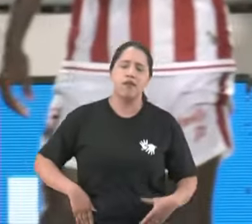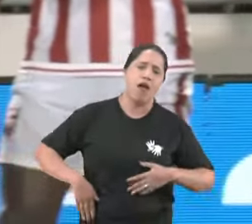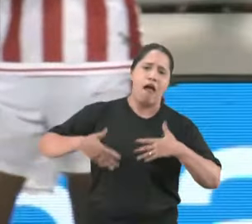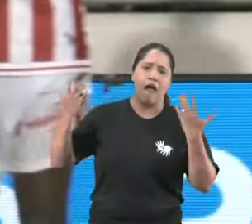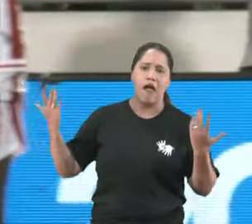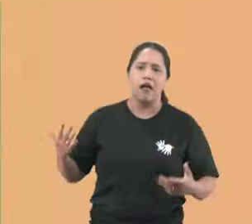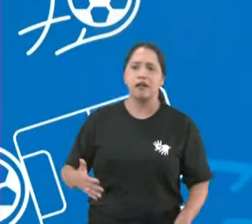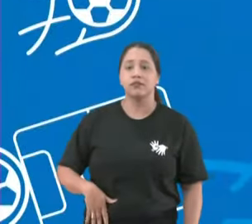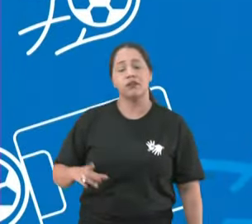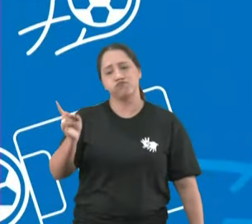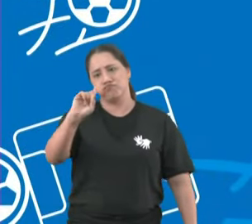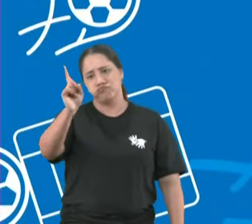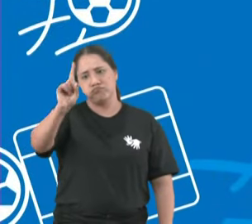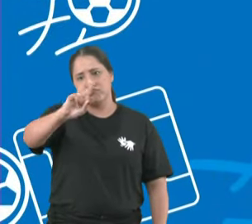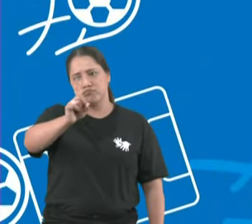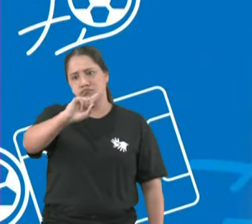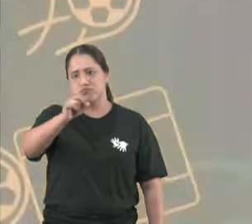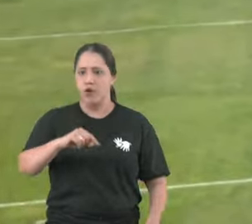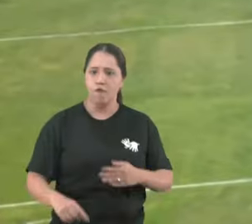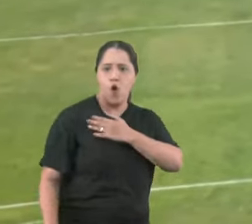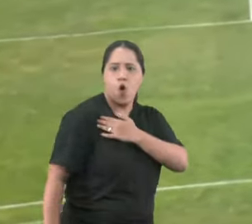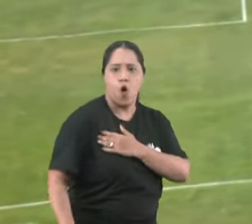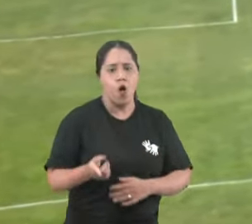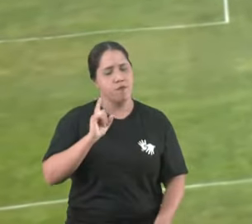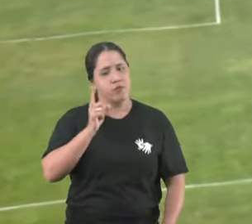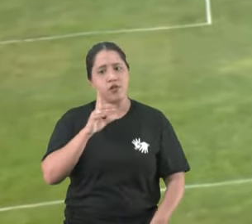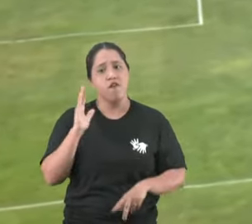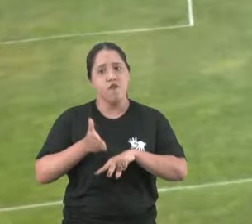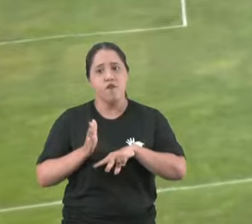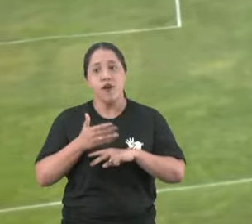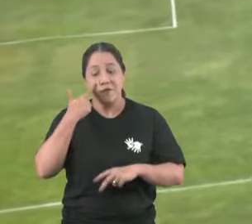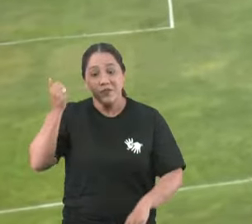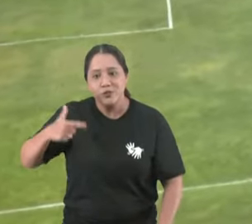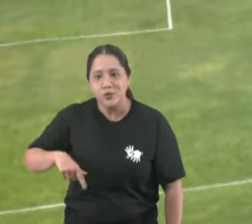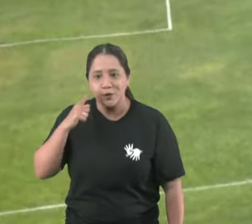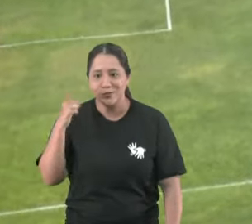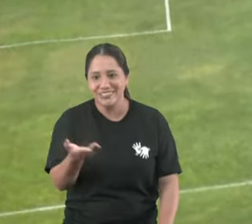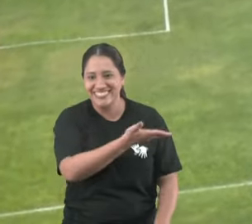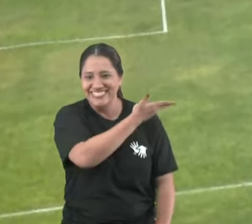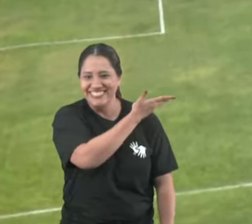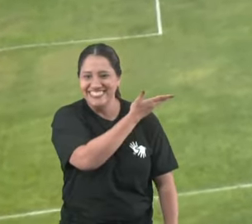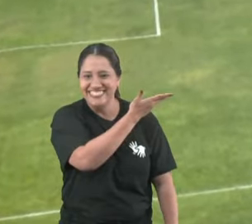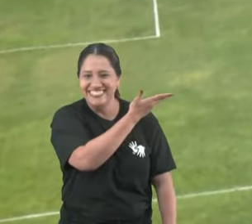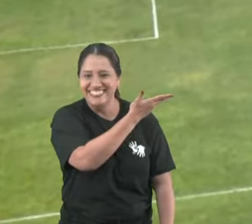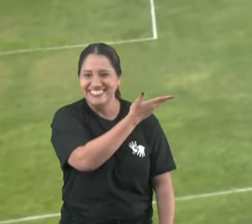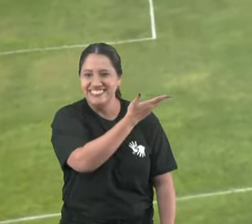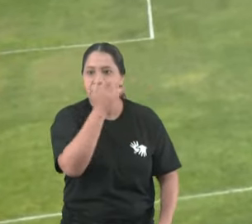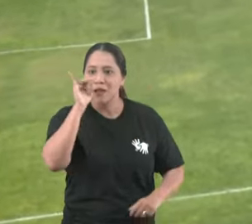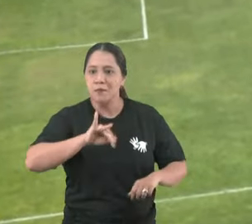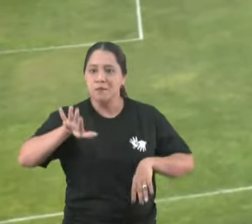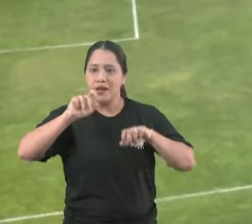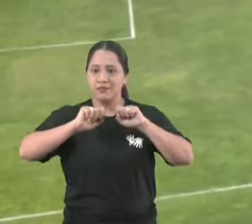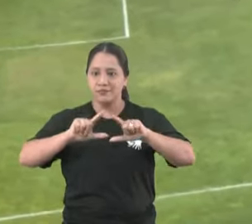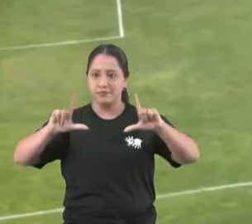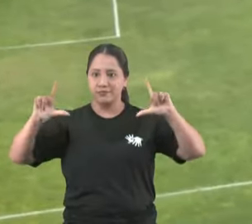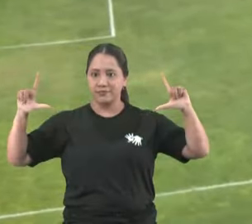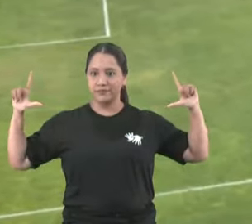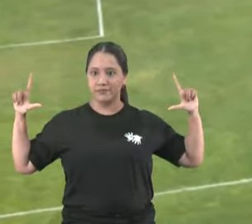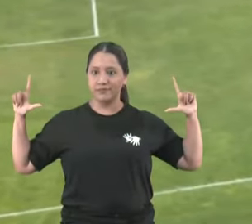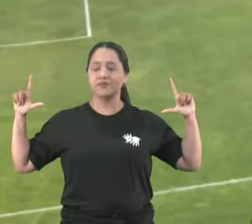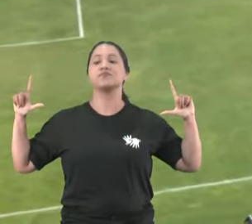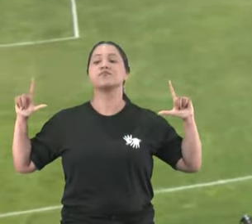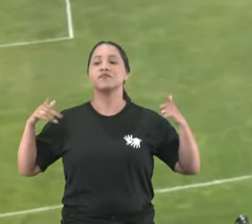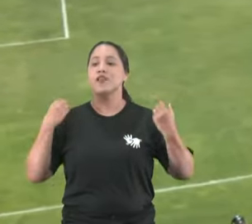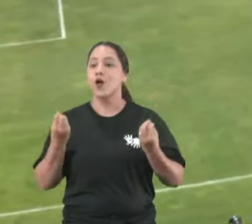dizendo assim, não foi ombro não, foi falta. Vamos ver no replay, ó. a imagem um pouco mais aberta, como o Formiga fez o passe,